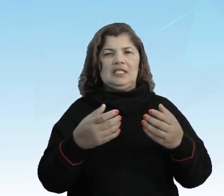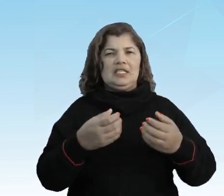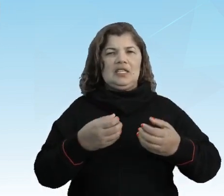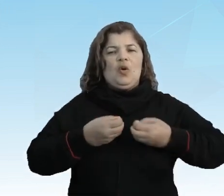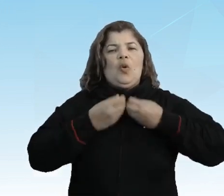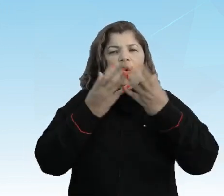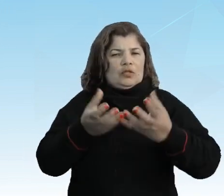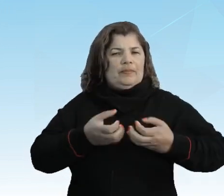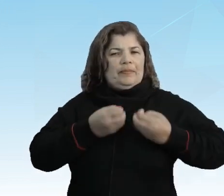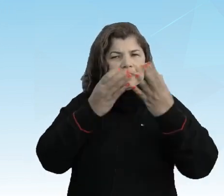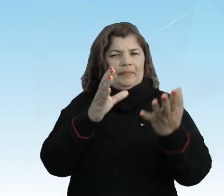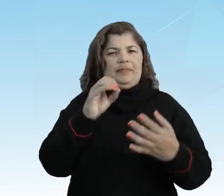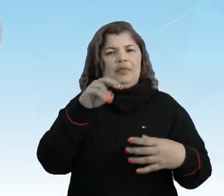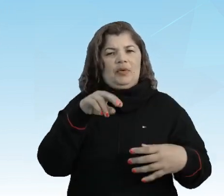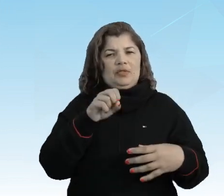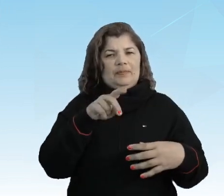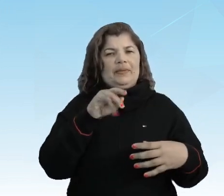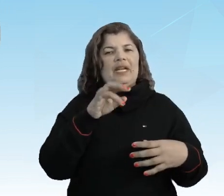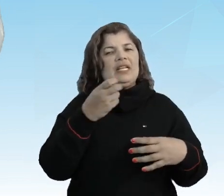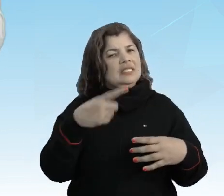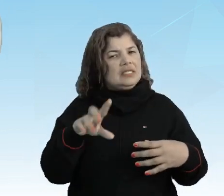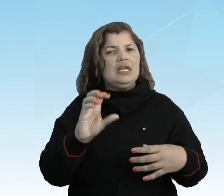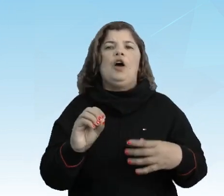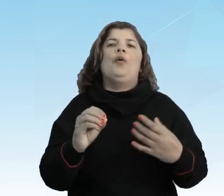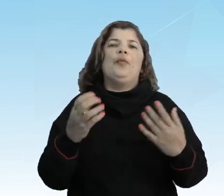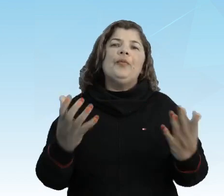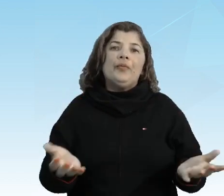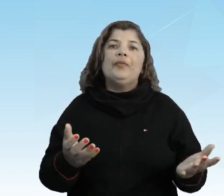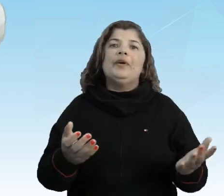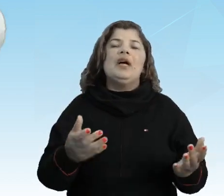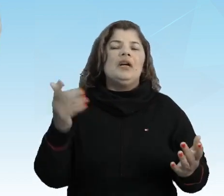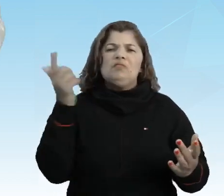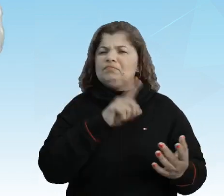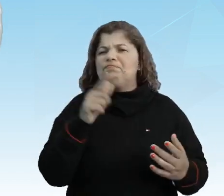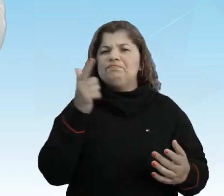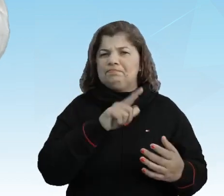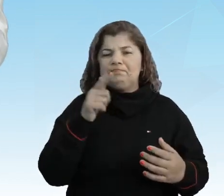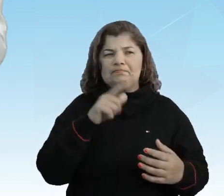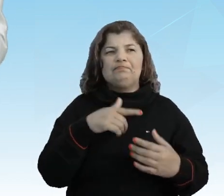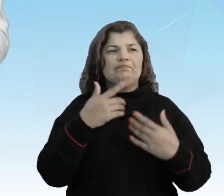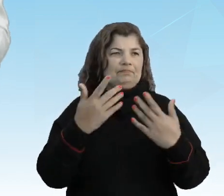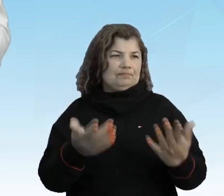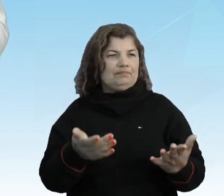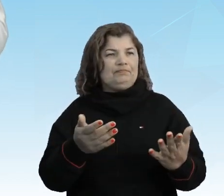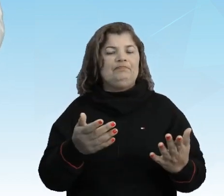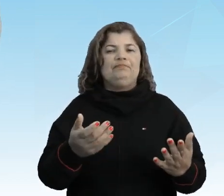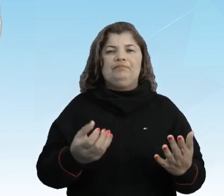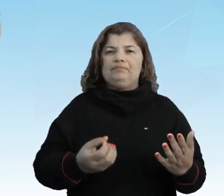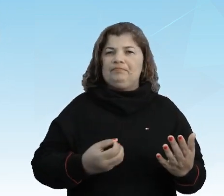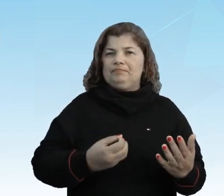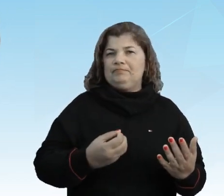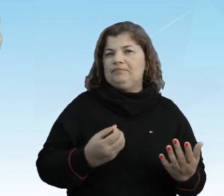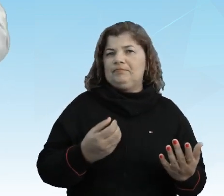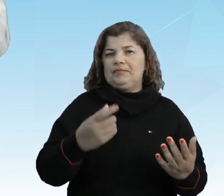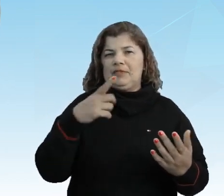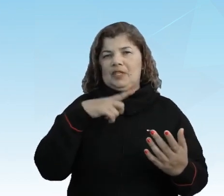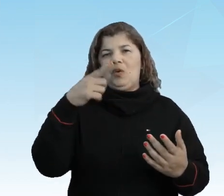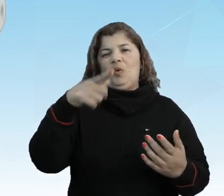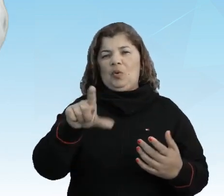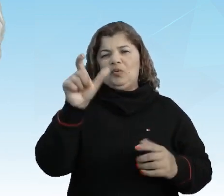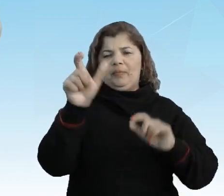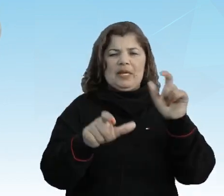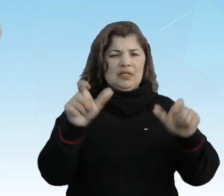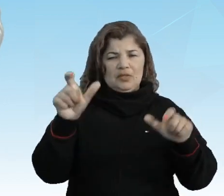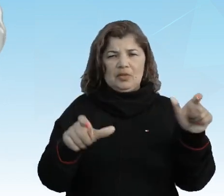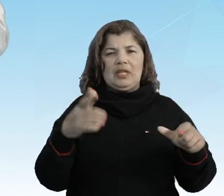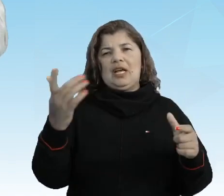Ela realizou-se, fazendo com que, inclusive, né, outros personagens, como, por exemplo, o Cruz Cabugá, viajou aos